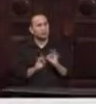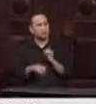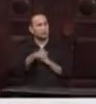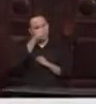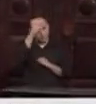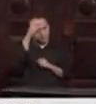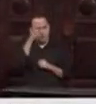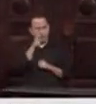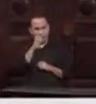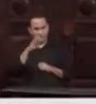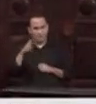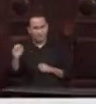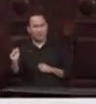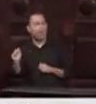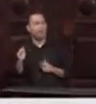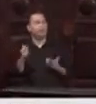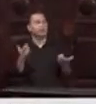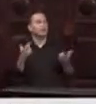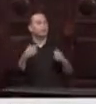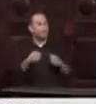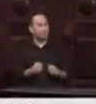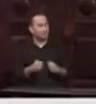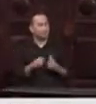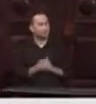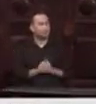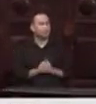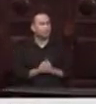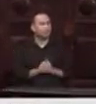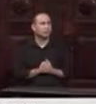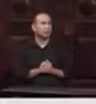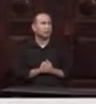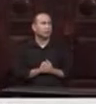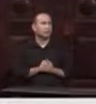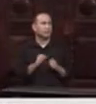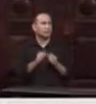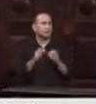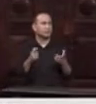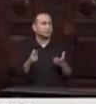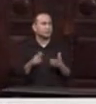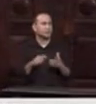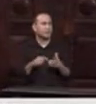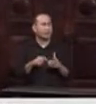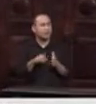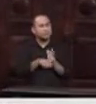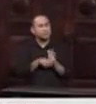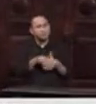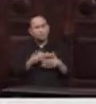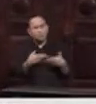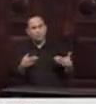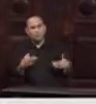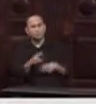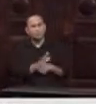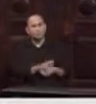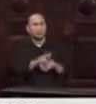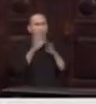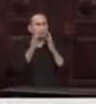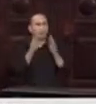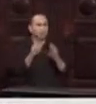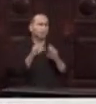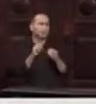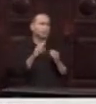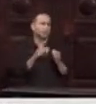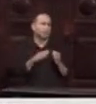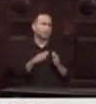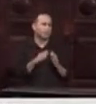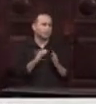Barra do Piraí, de modo que ela possa realizar intervenções mínimas, eu diria rudimentares, em